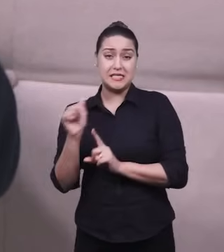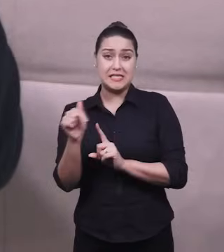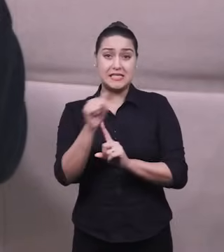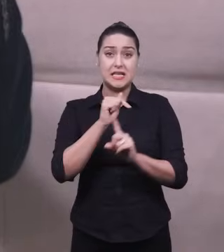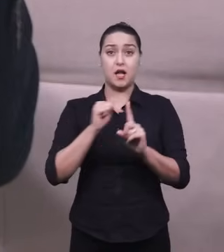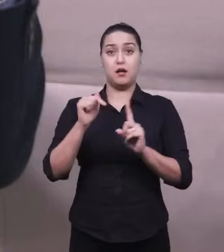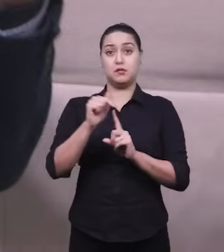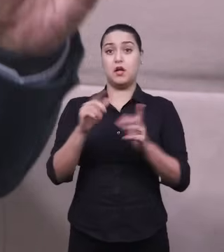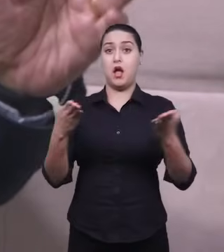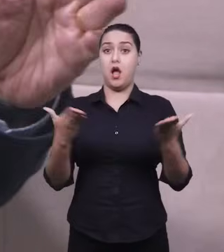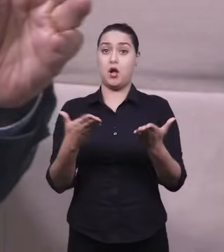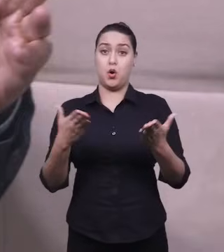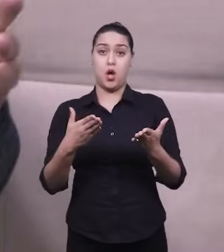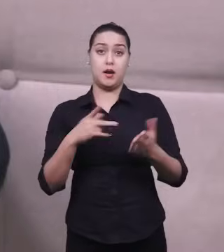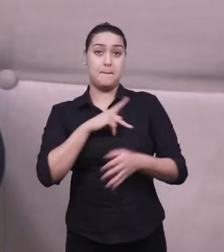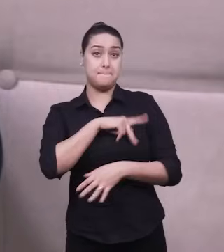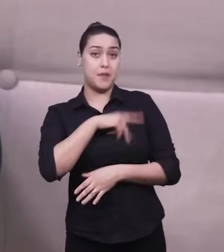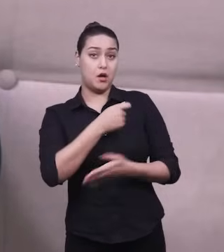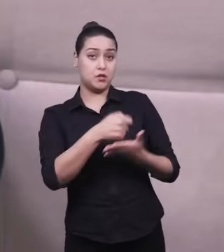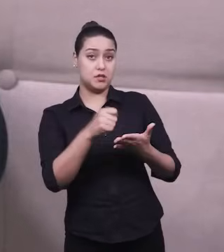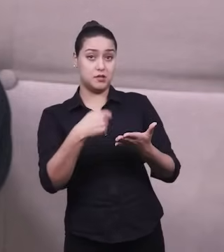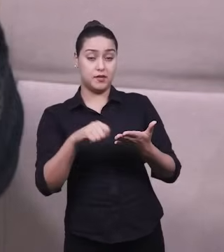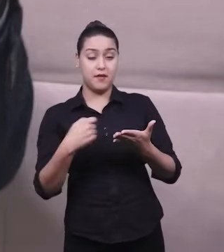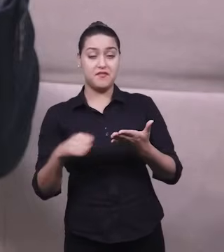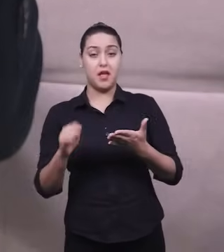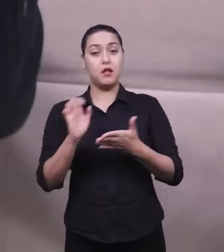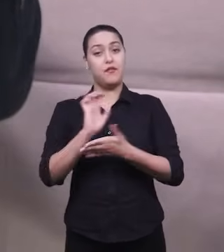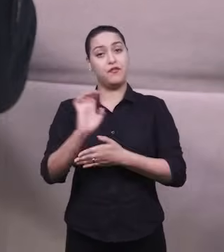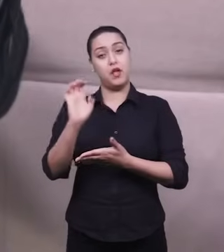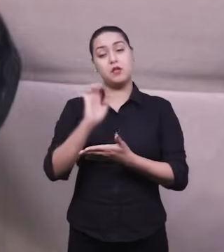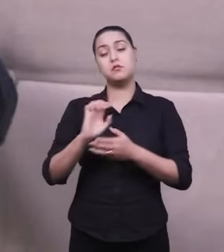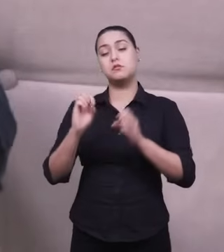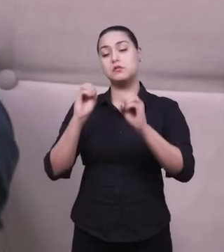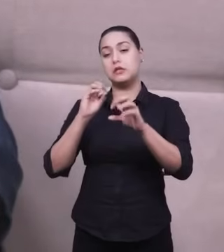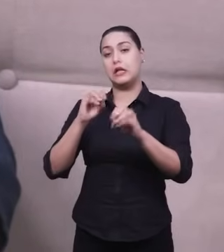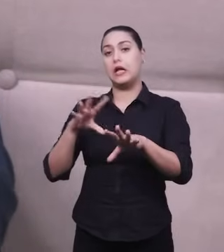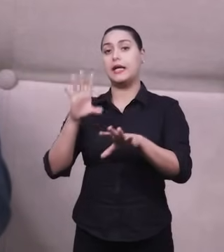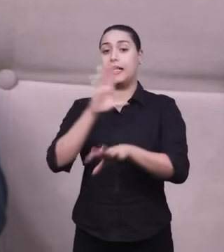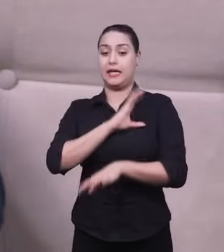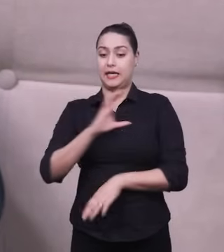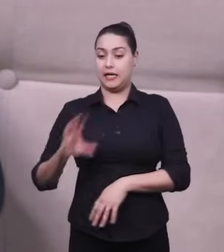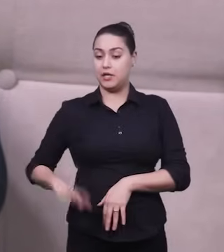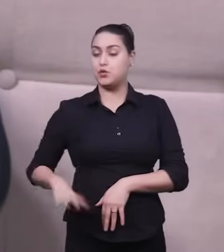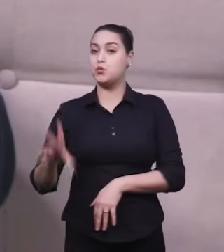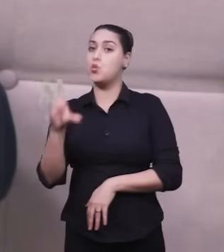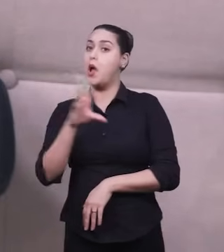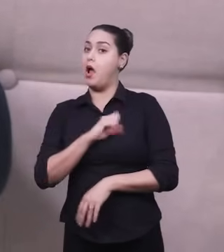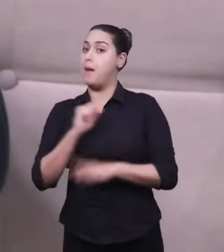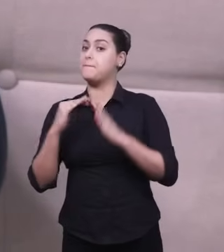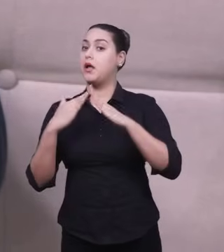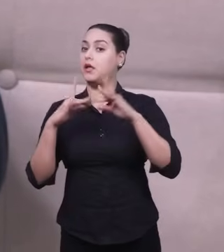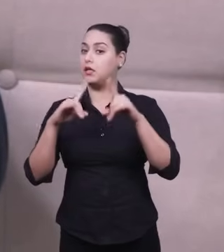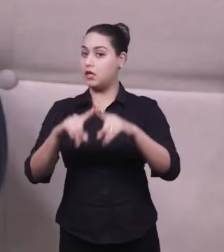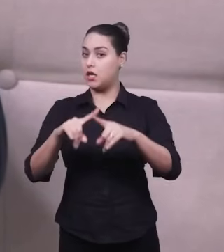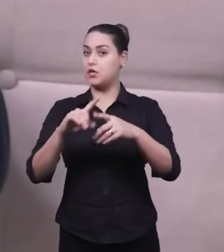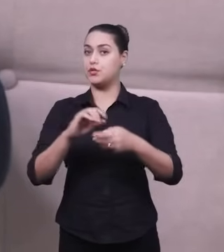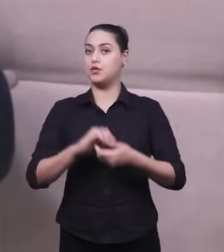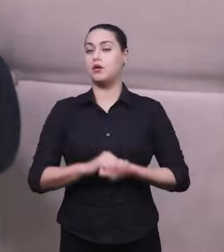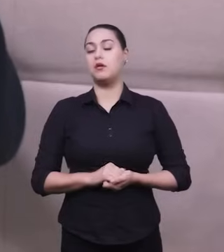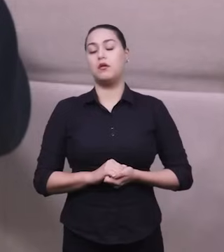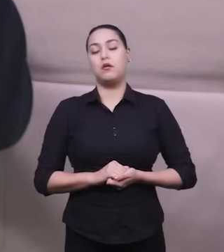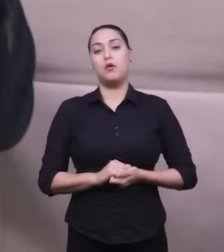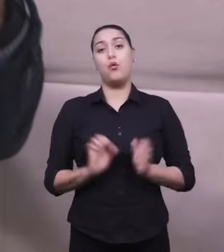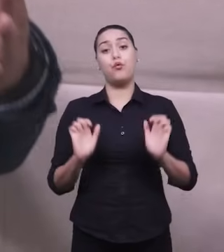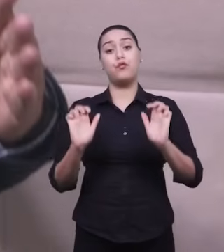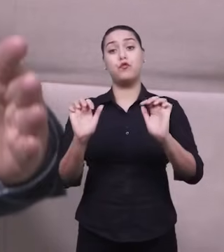santo. Agora Paulo, escrevendo aos Efésios, fala que Cristo amou a igreja. Então, o que está sempre